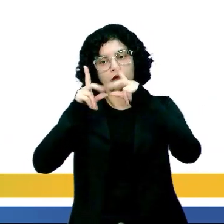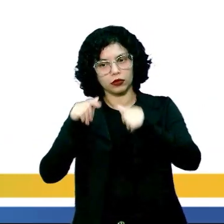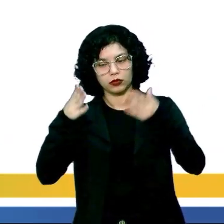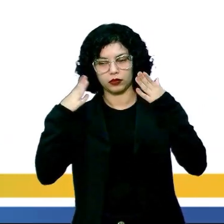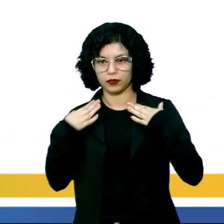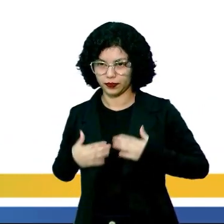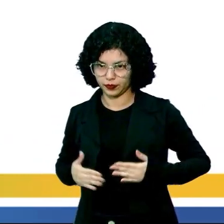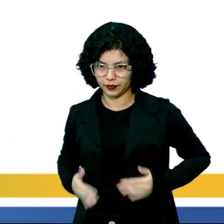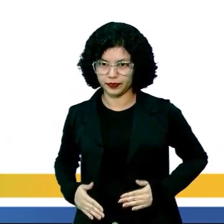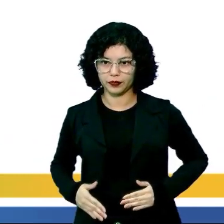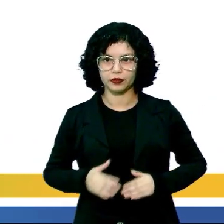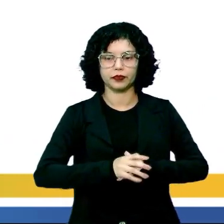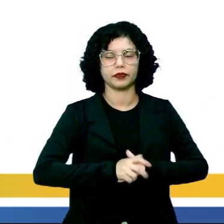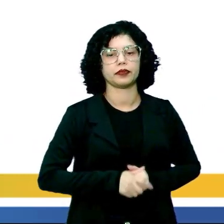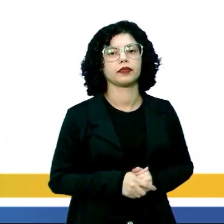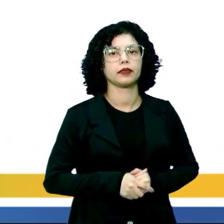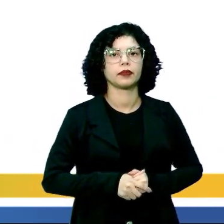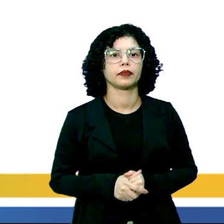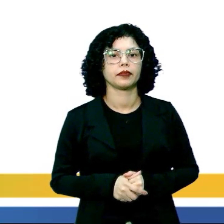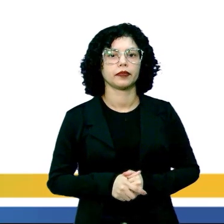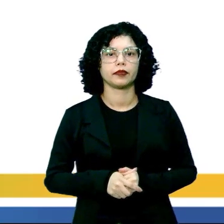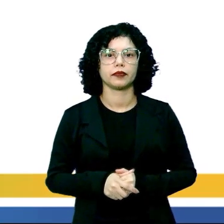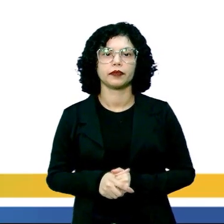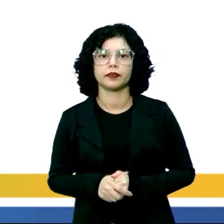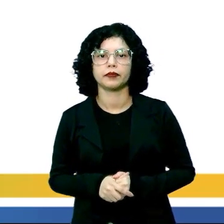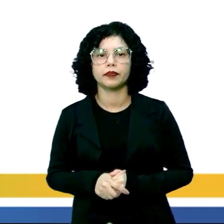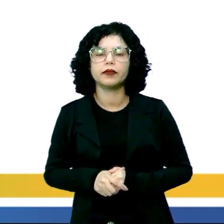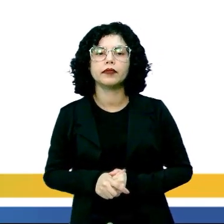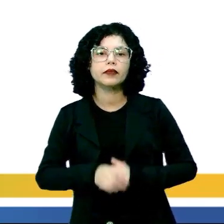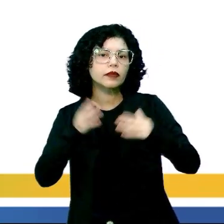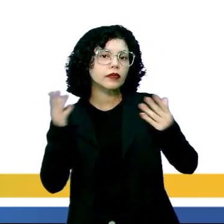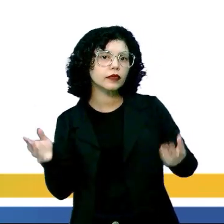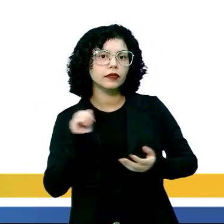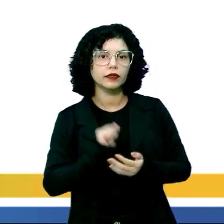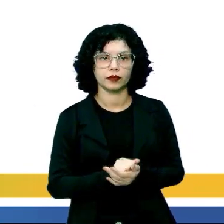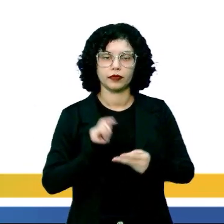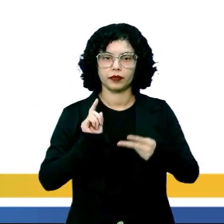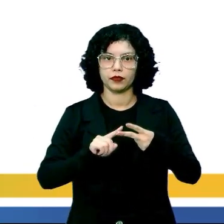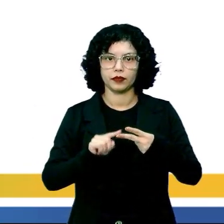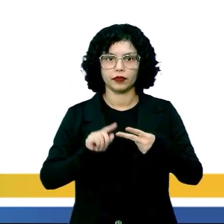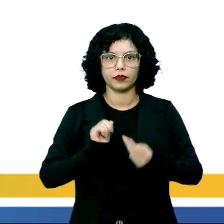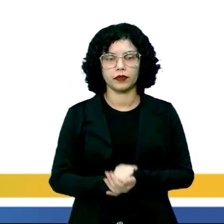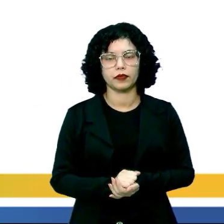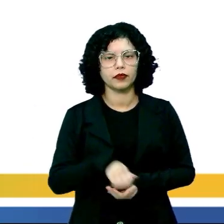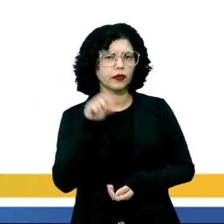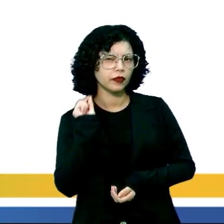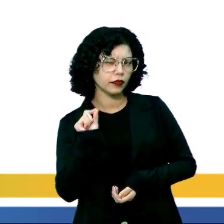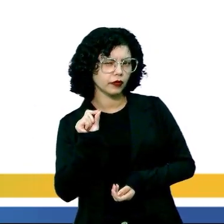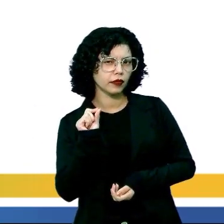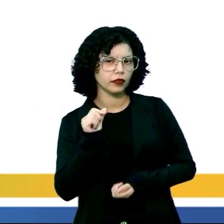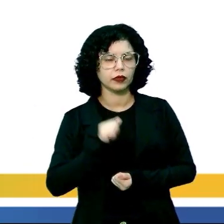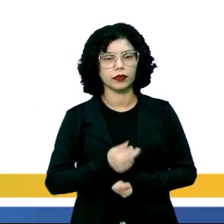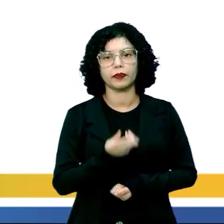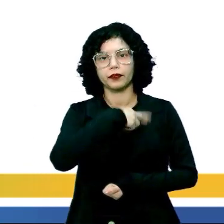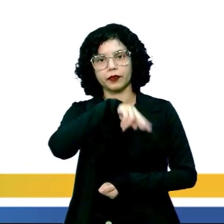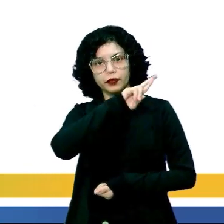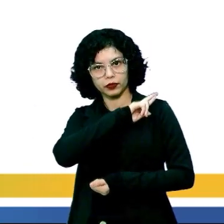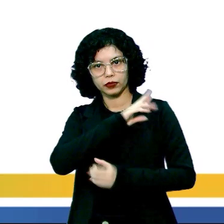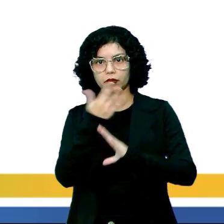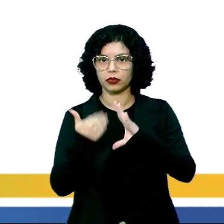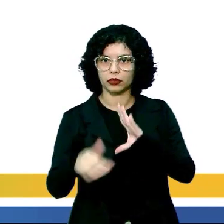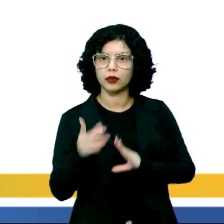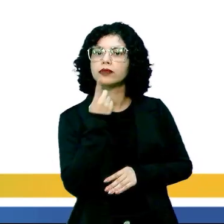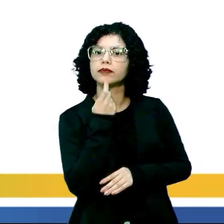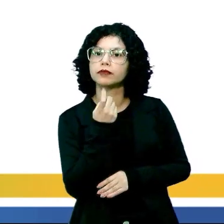aí das veias, tá certo? Então, falando de veias, o que seria as veias? São os